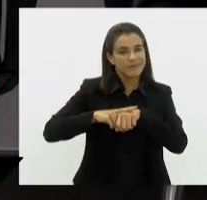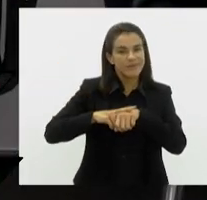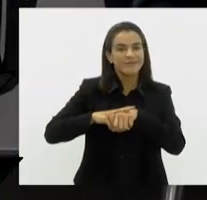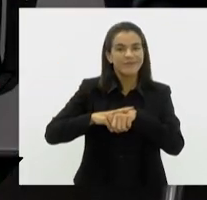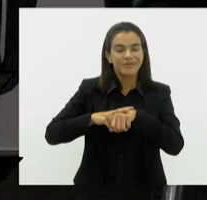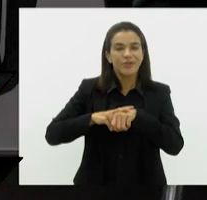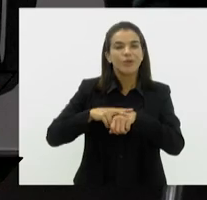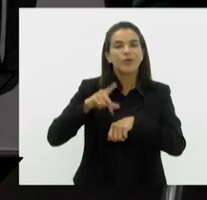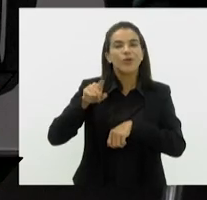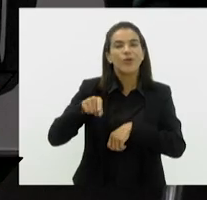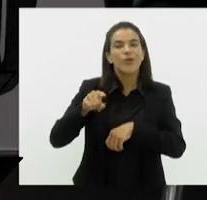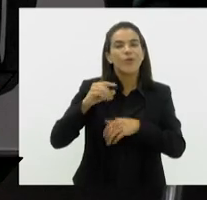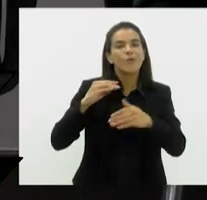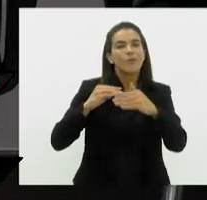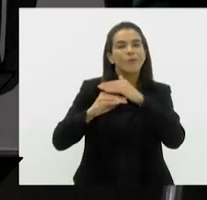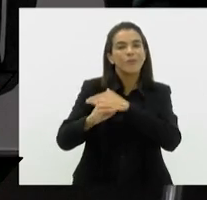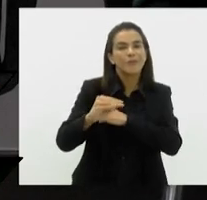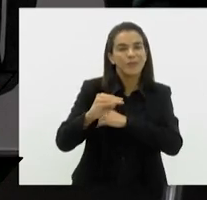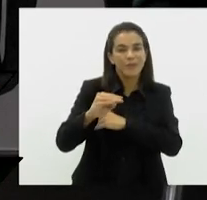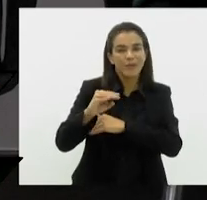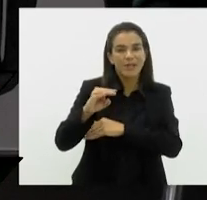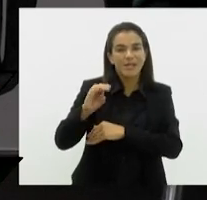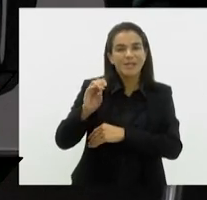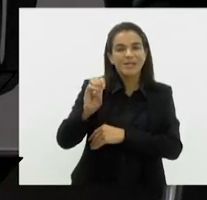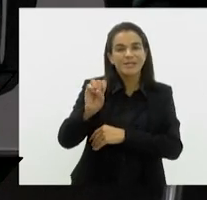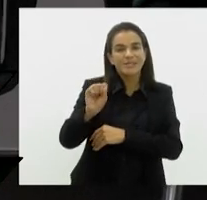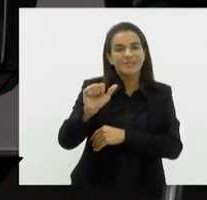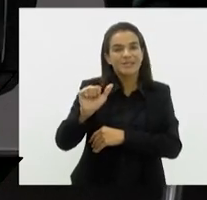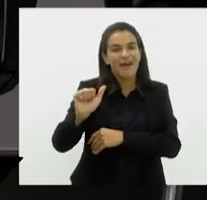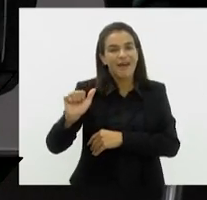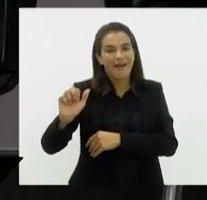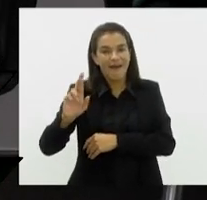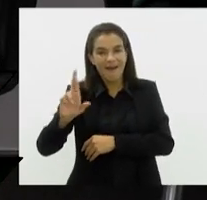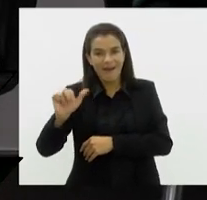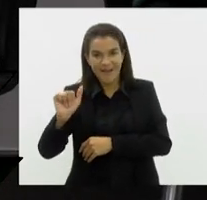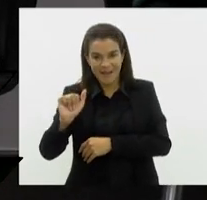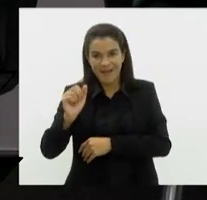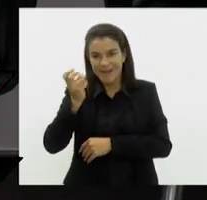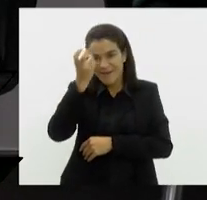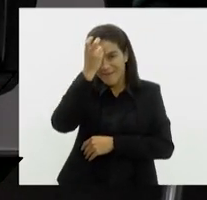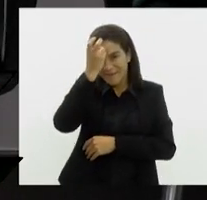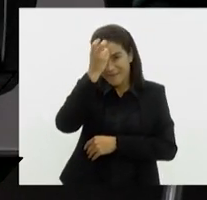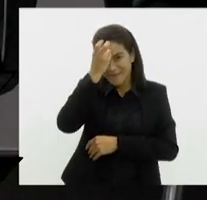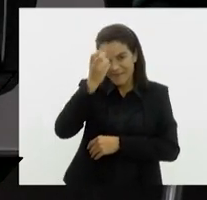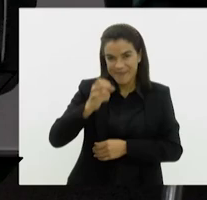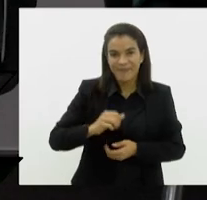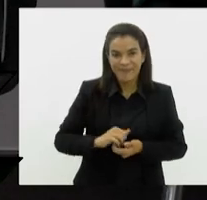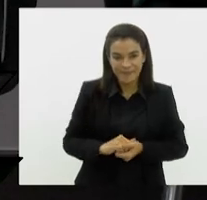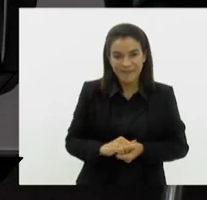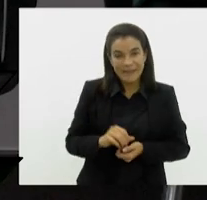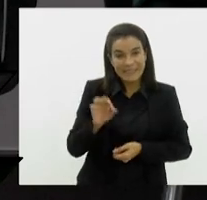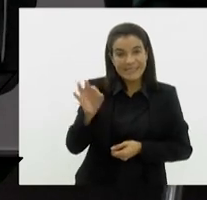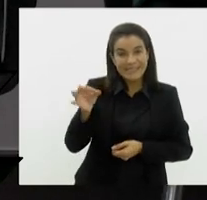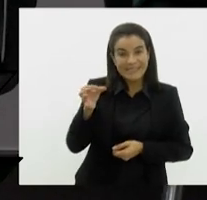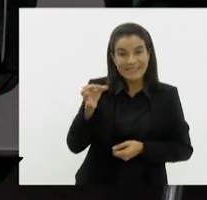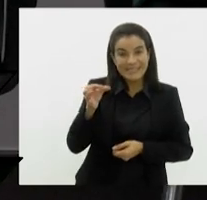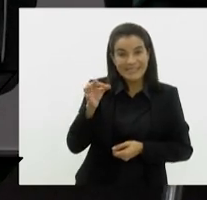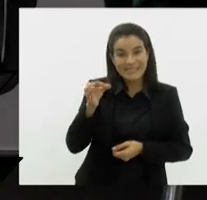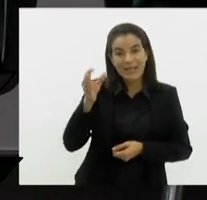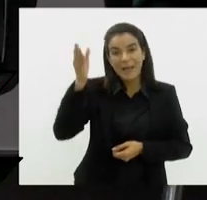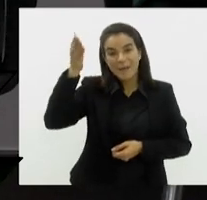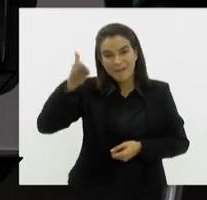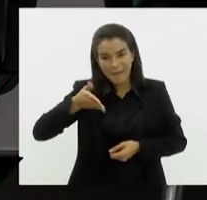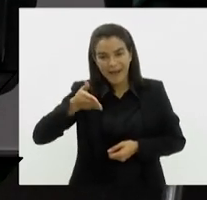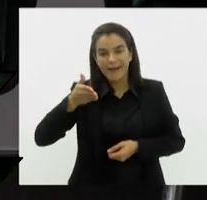com a estação do metrô do Saara. Exatamente. Saara, foi a mesma solução. Saara barra... Isso. Foi